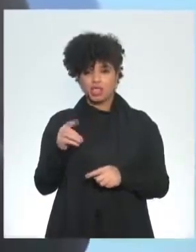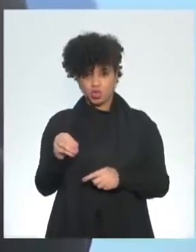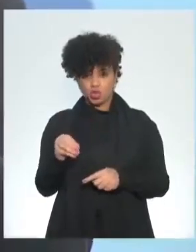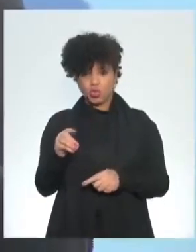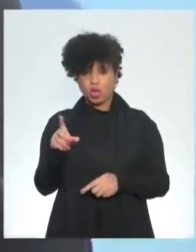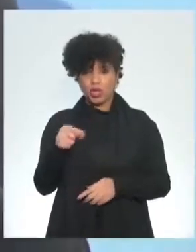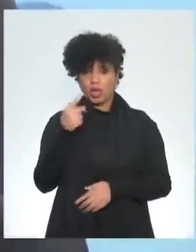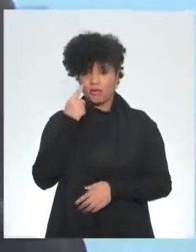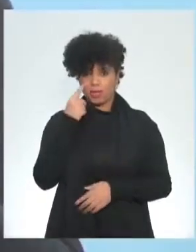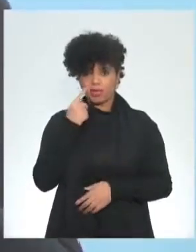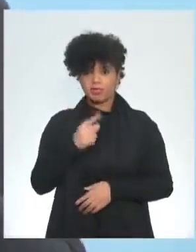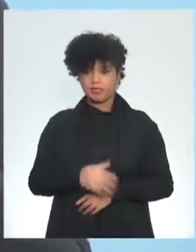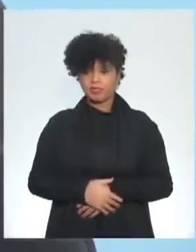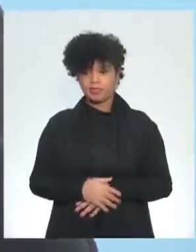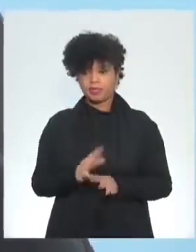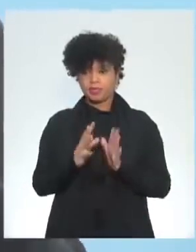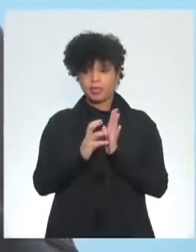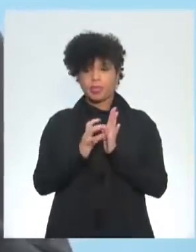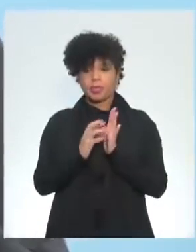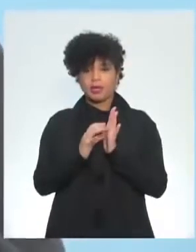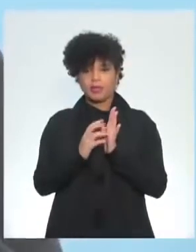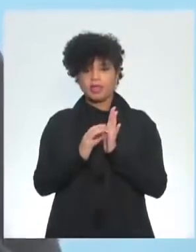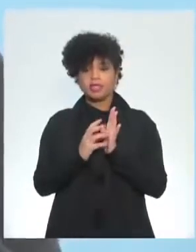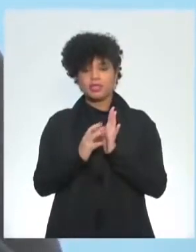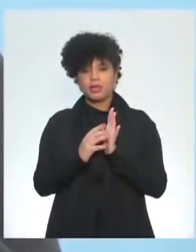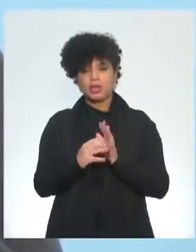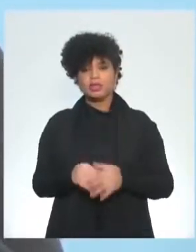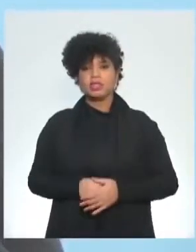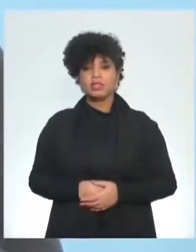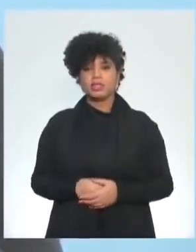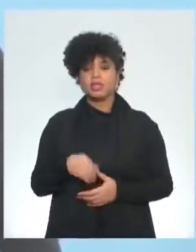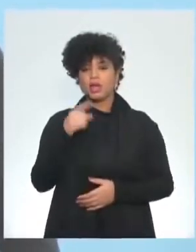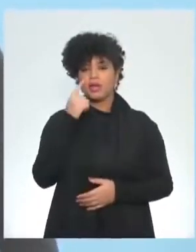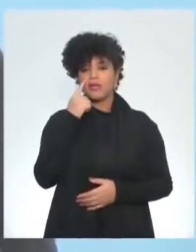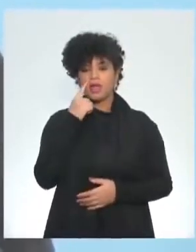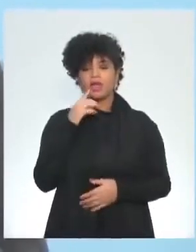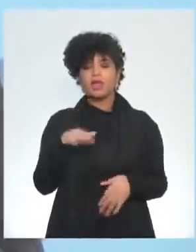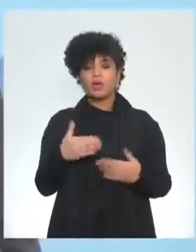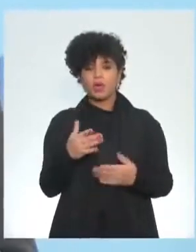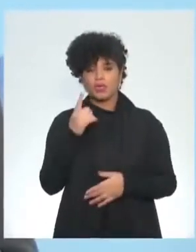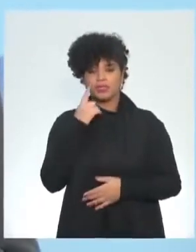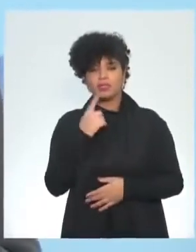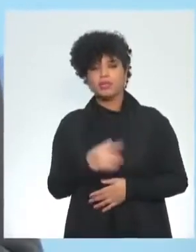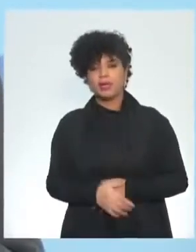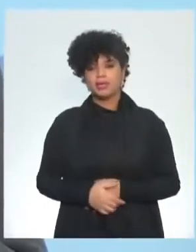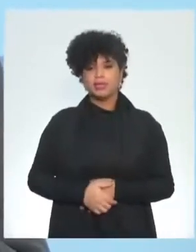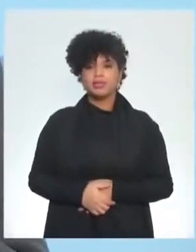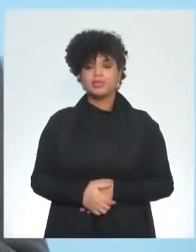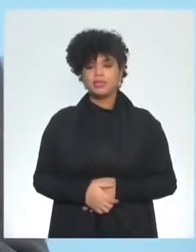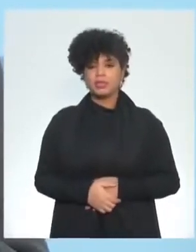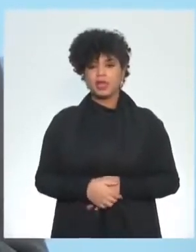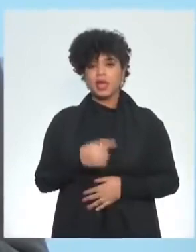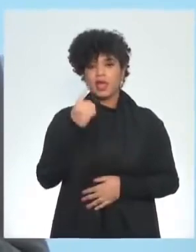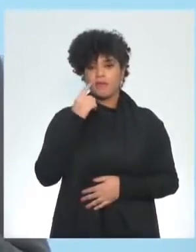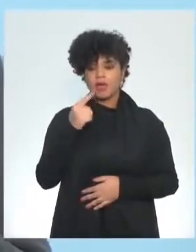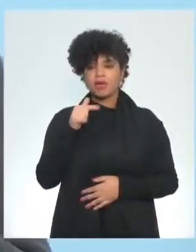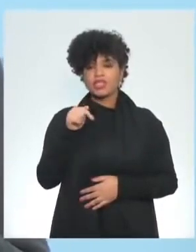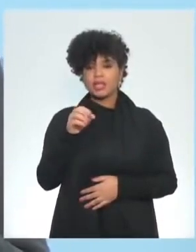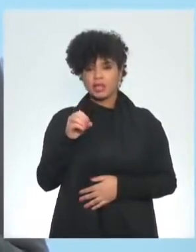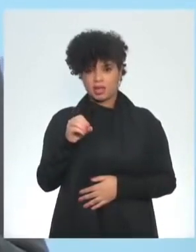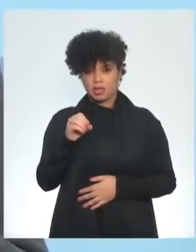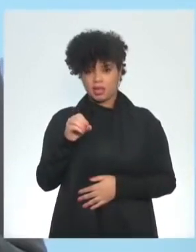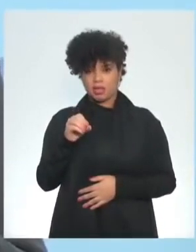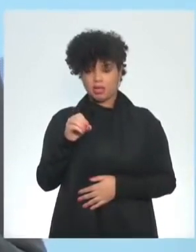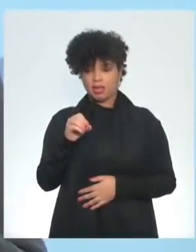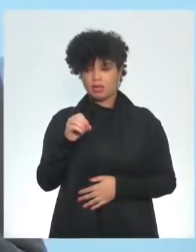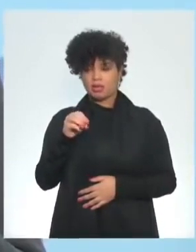Aqui eu vou colocar, não vou colocar na metade, porque é graduado. Mas